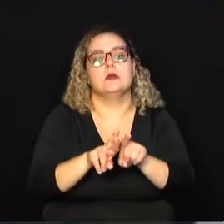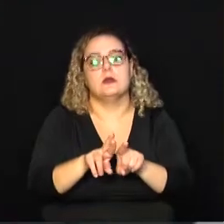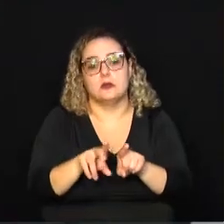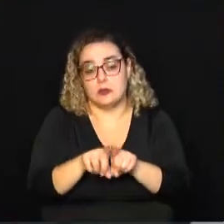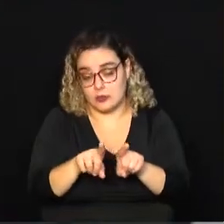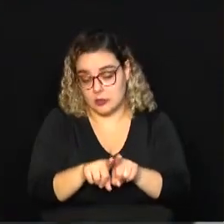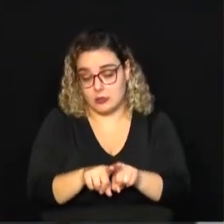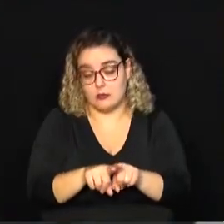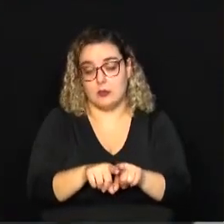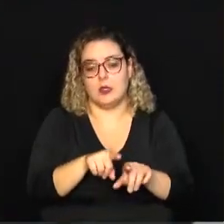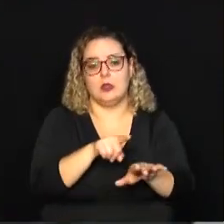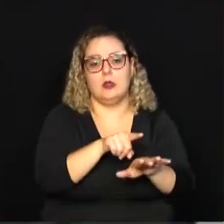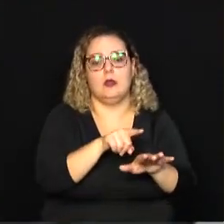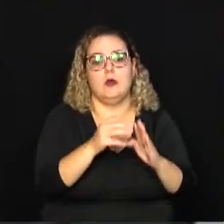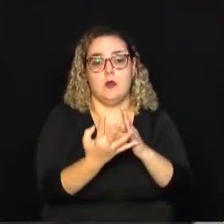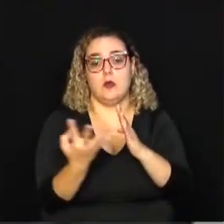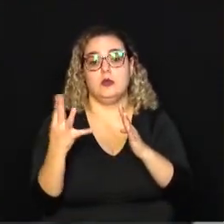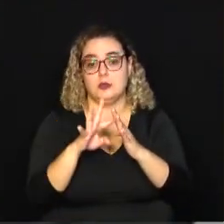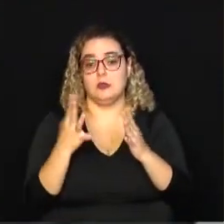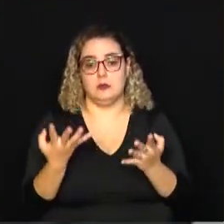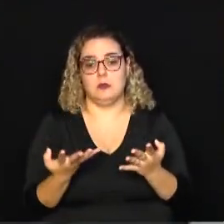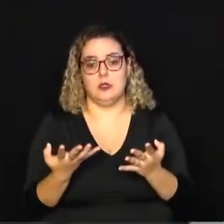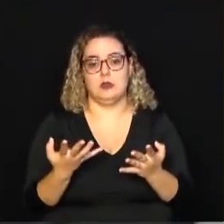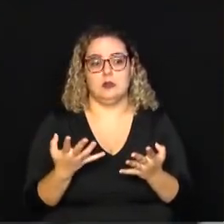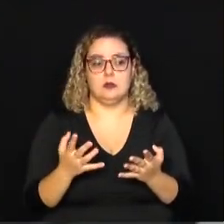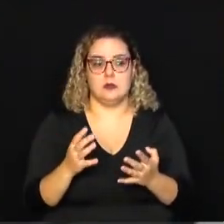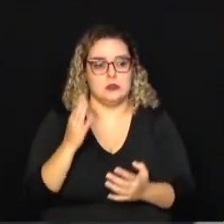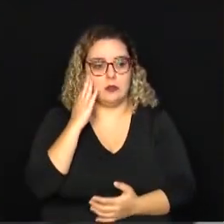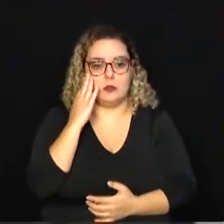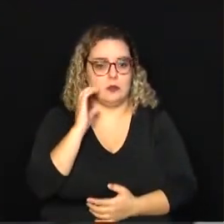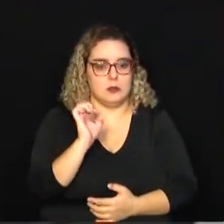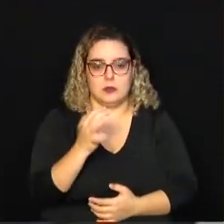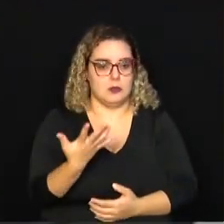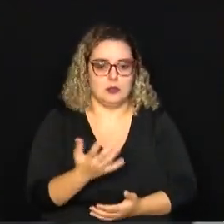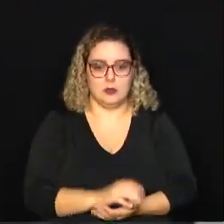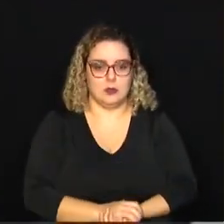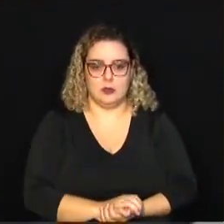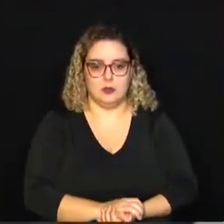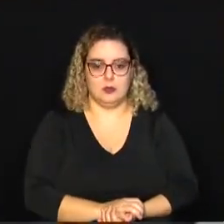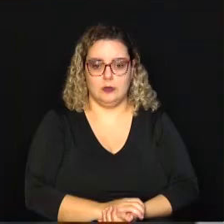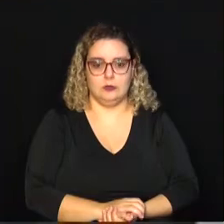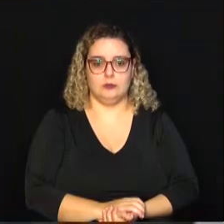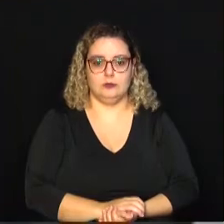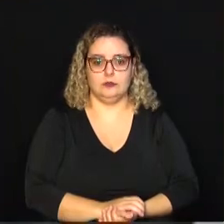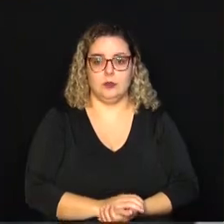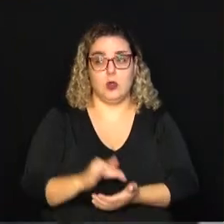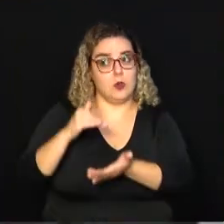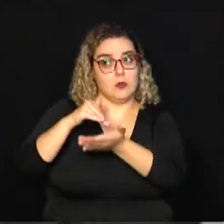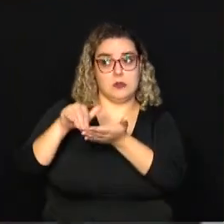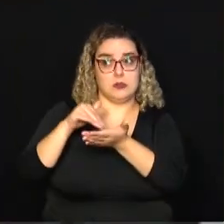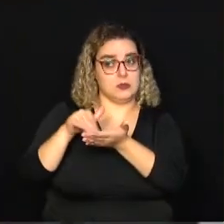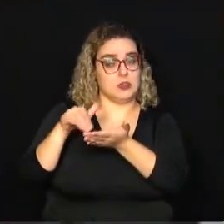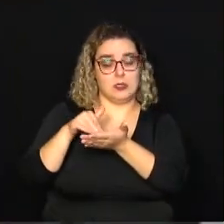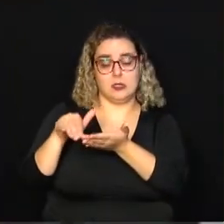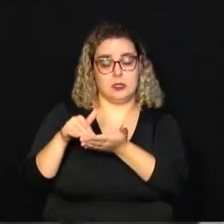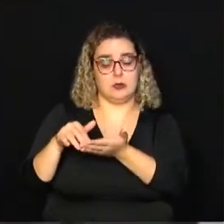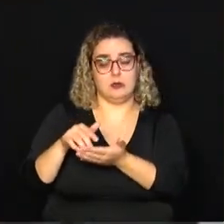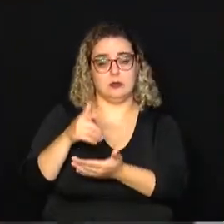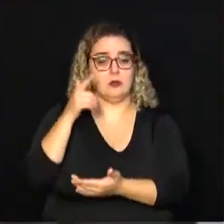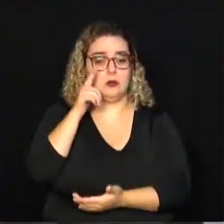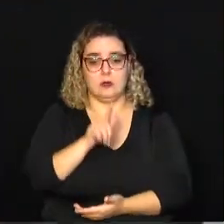audiência pública municipal que eu fiz uma questão e o secretário não consegue responder que quanto que foi